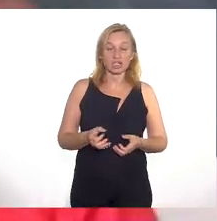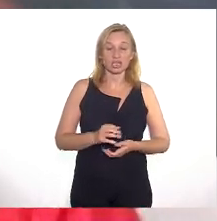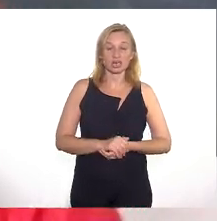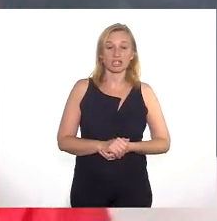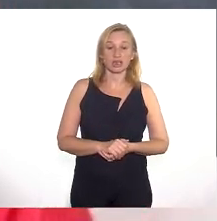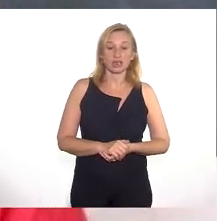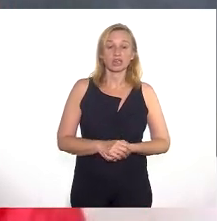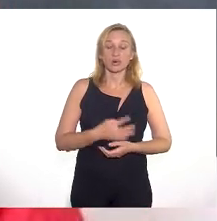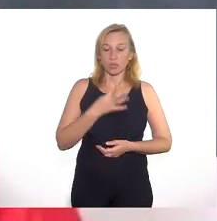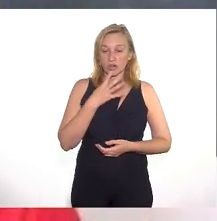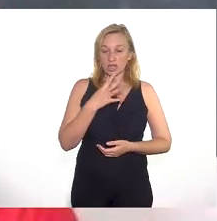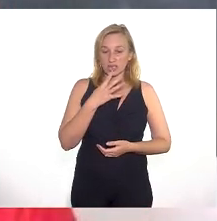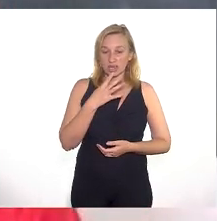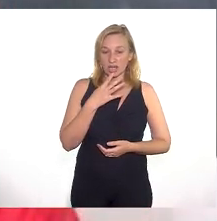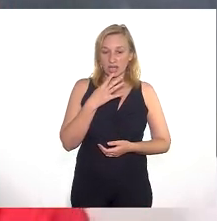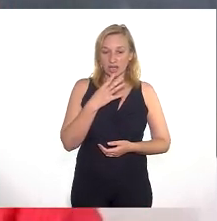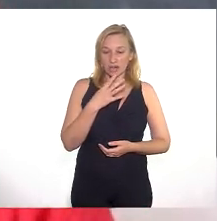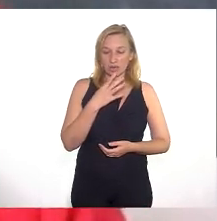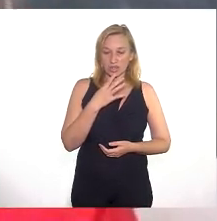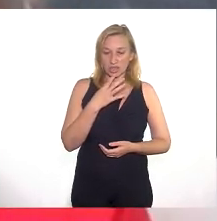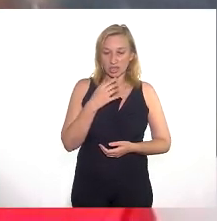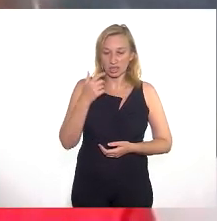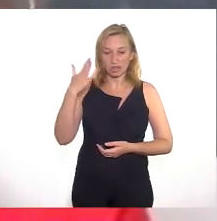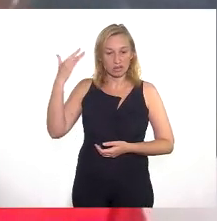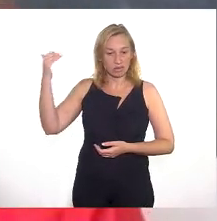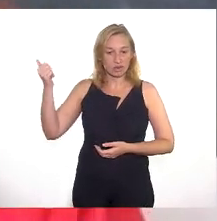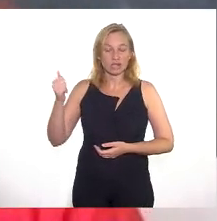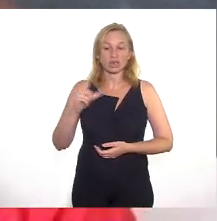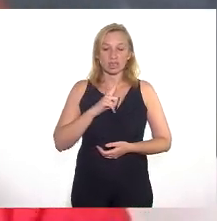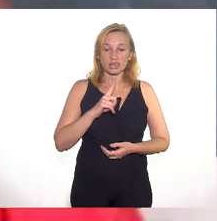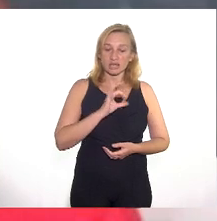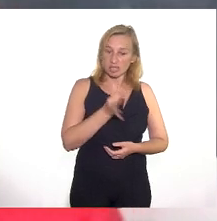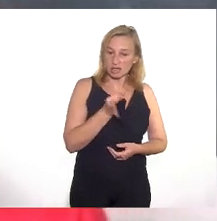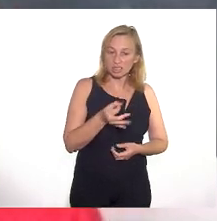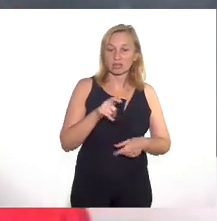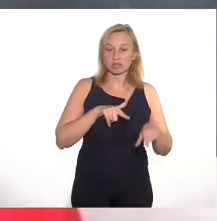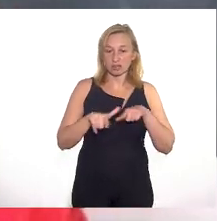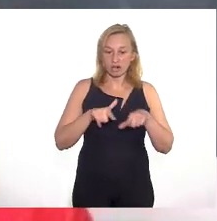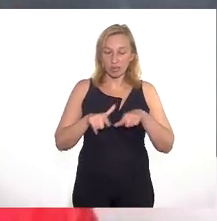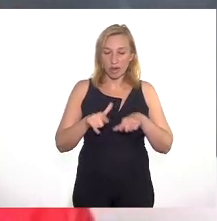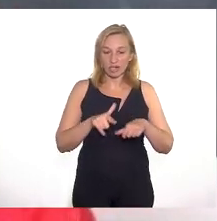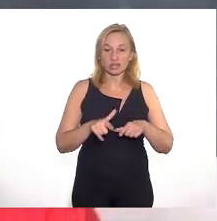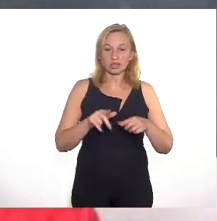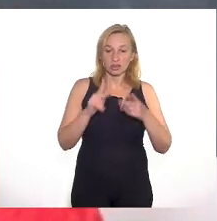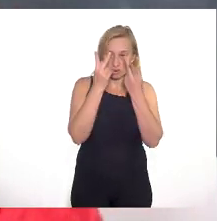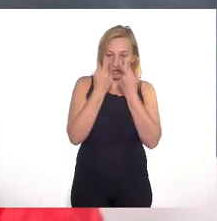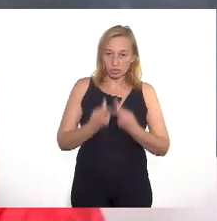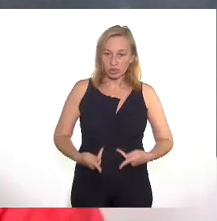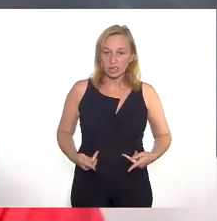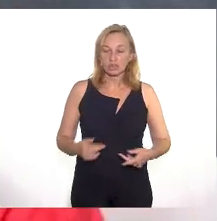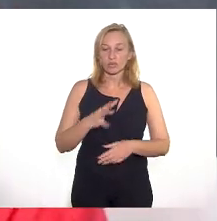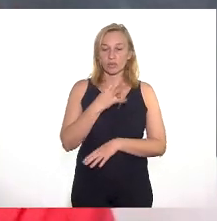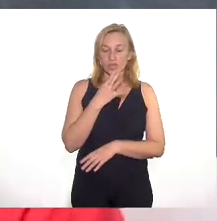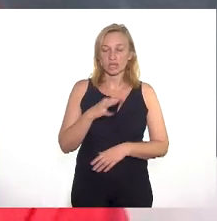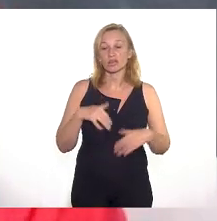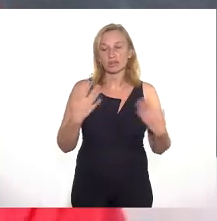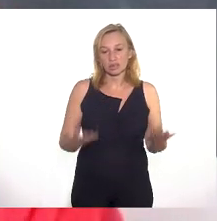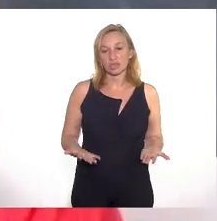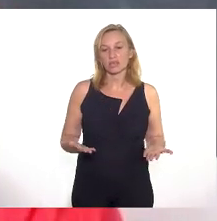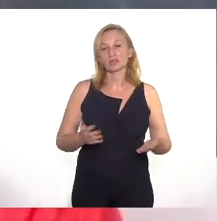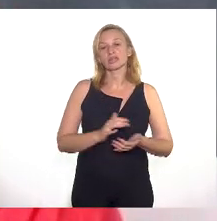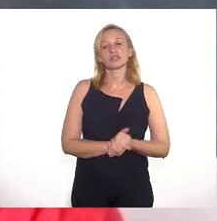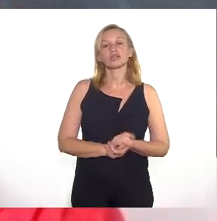e ser reconhecidos por ela, ter a garantia do trabalho, ter a garantia da sua humanidade reconhecida. Então,